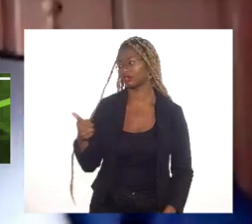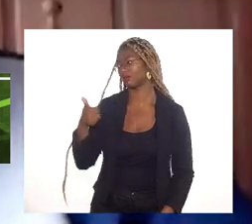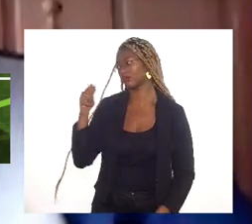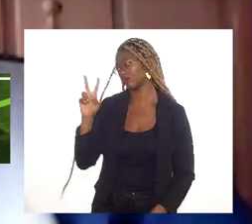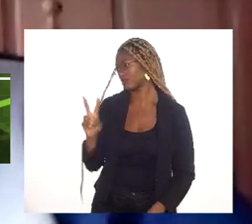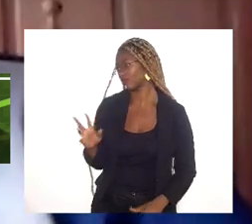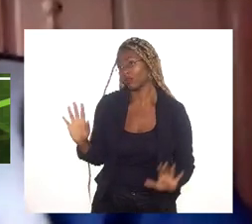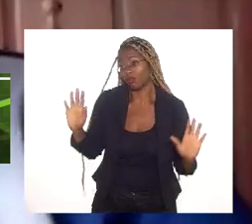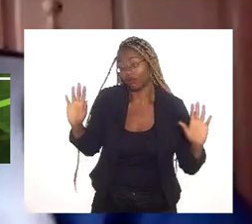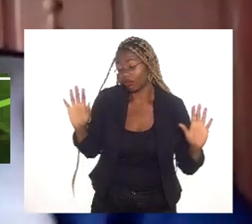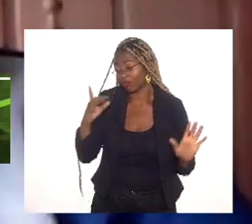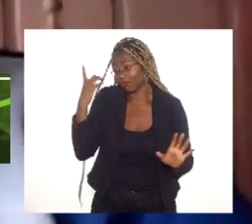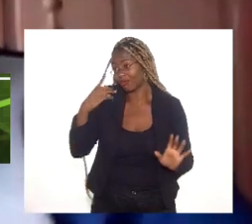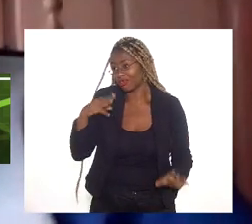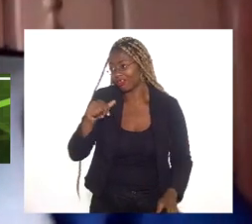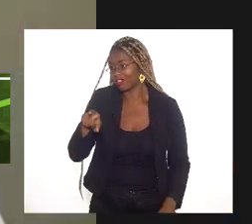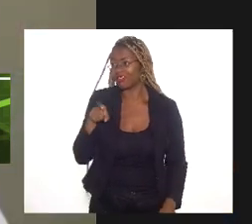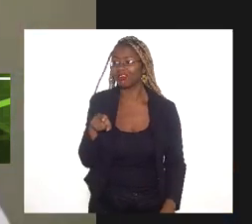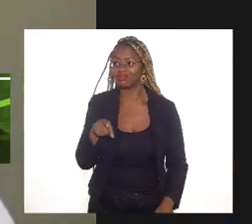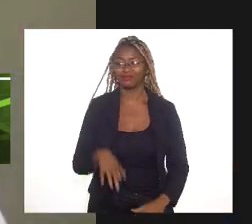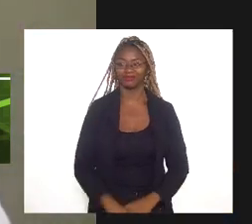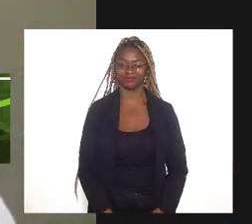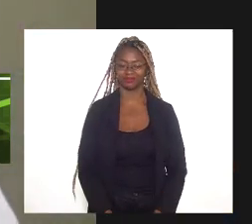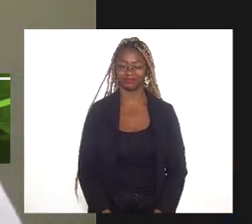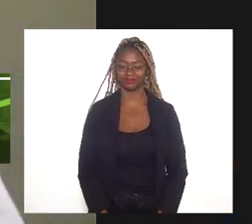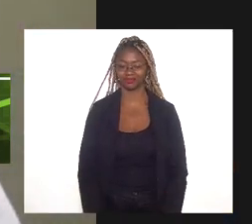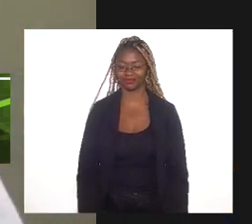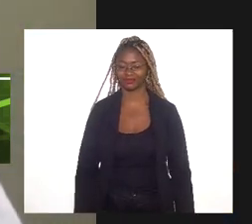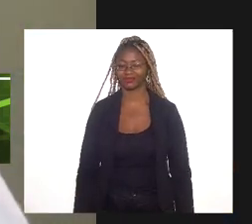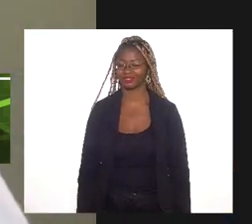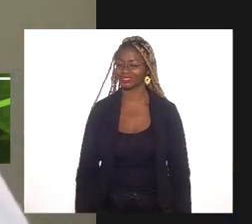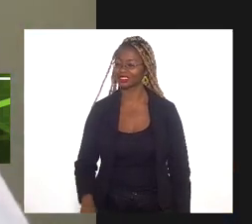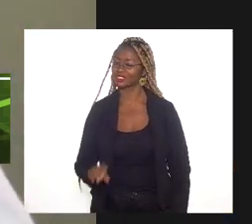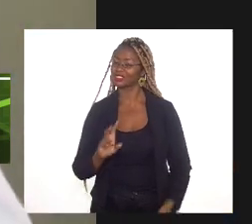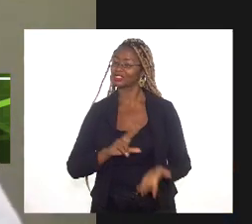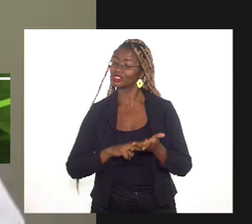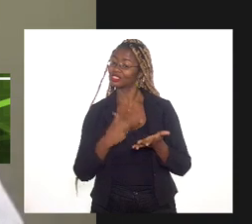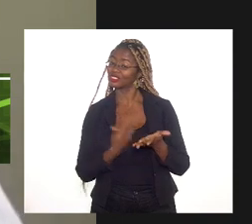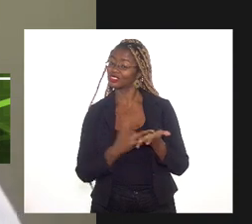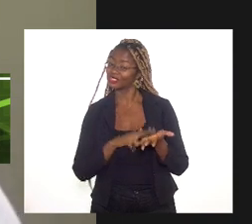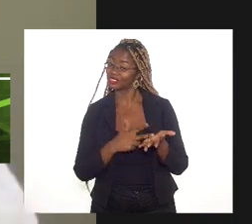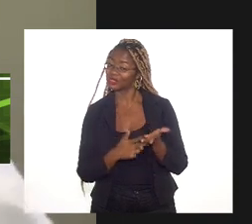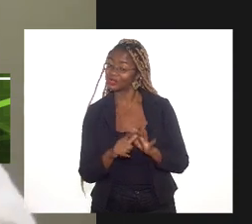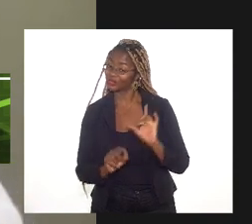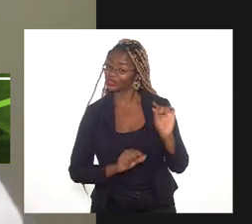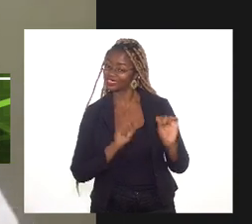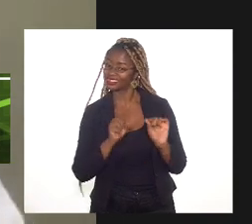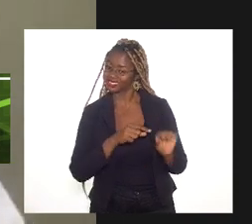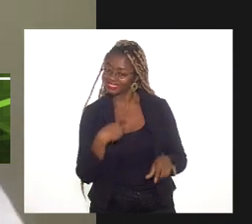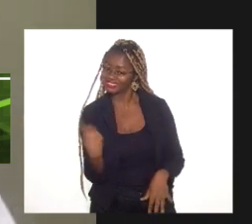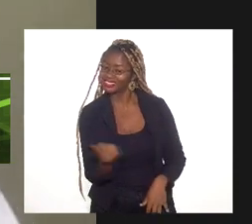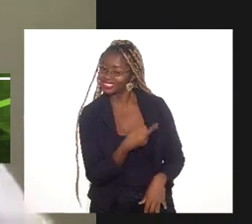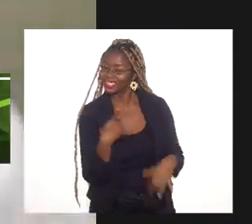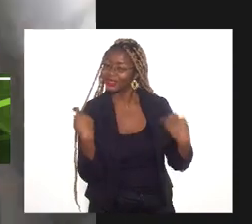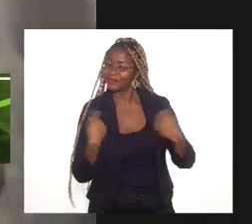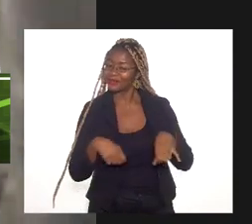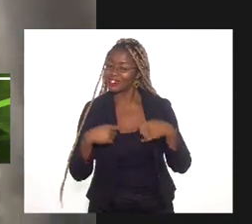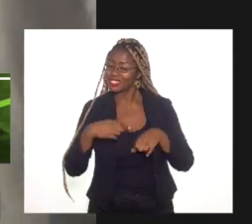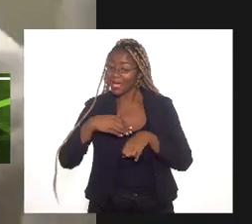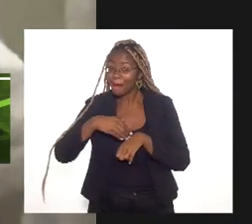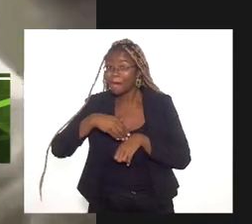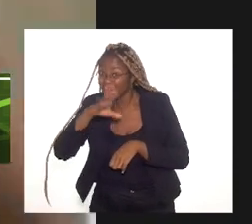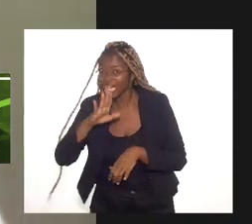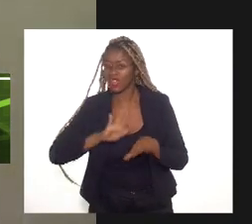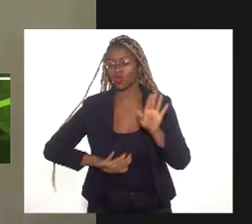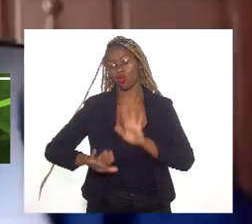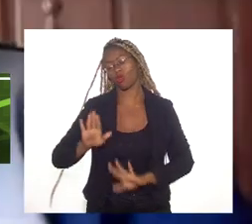vez, deputado Max. Tudo na vida. O que significa que nós temos que tomar mais